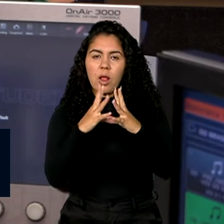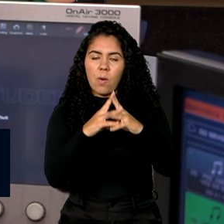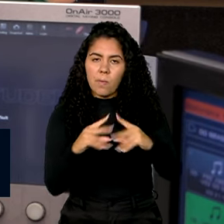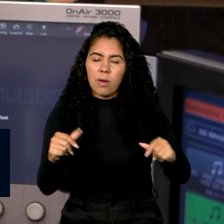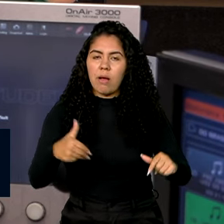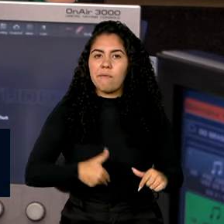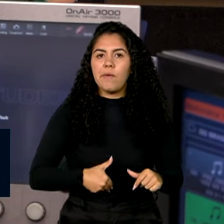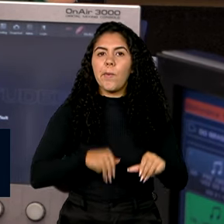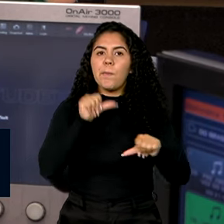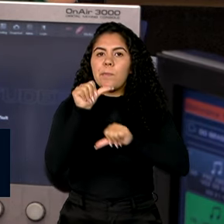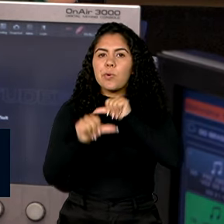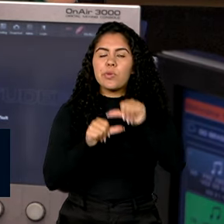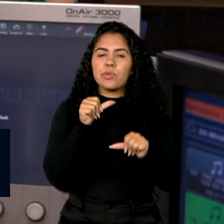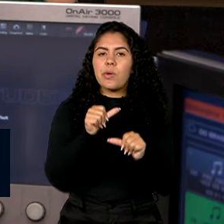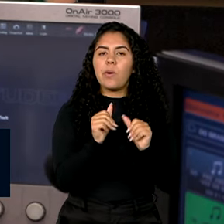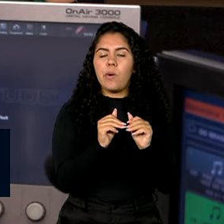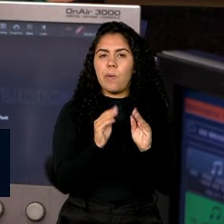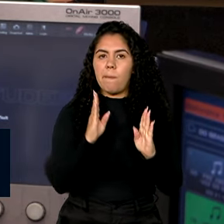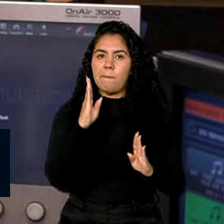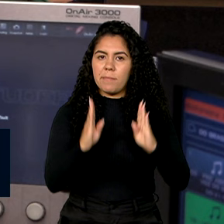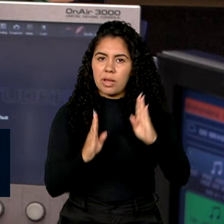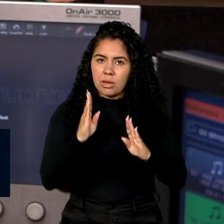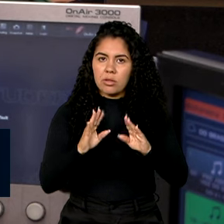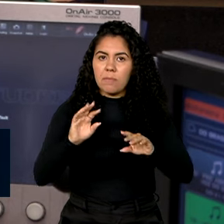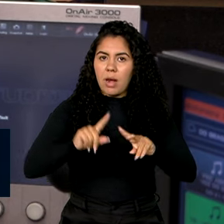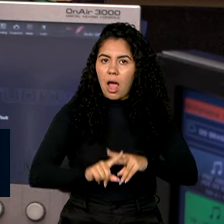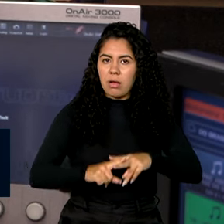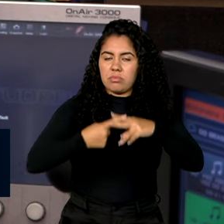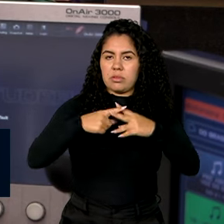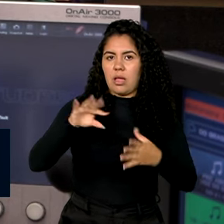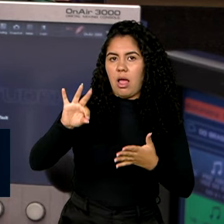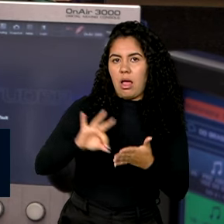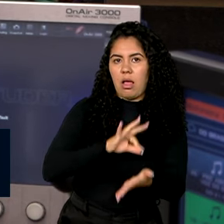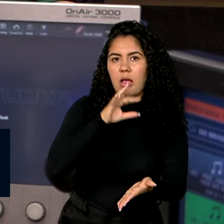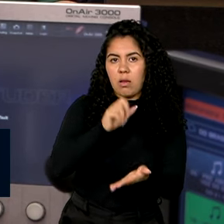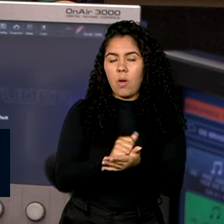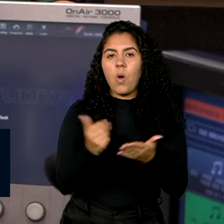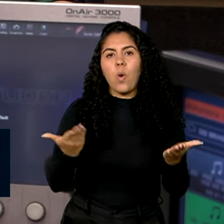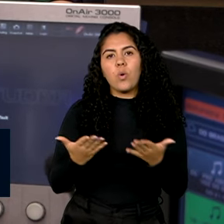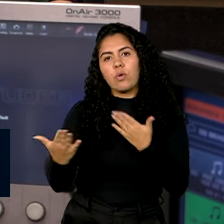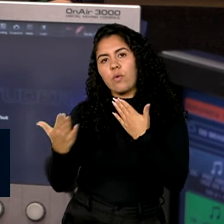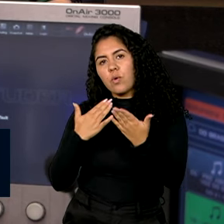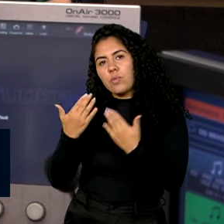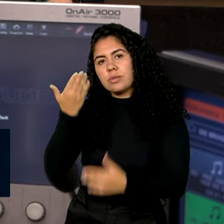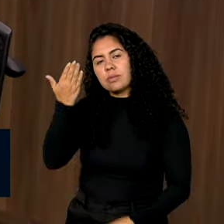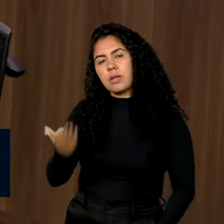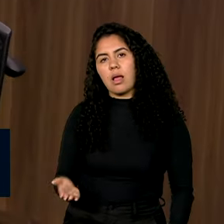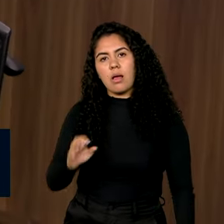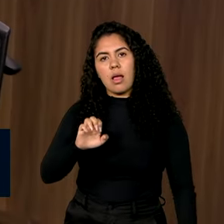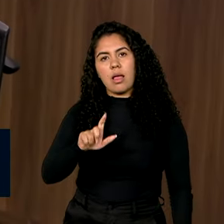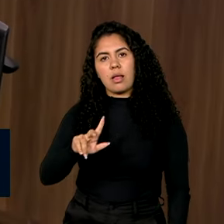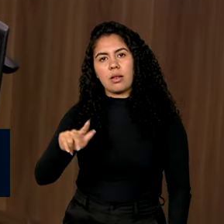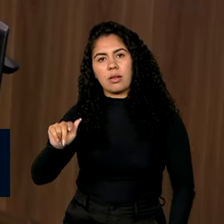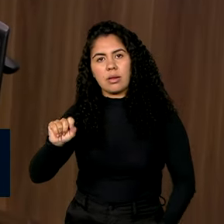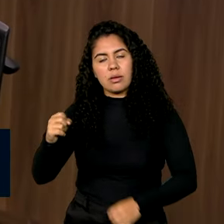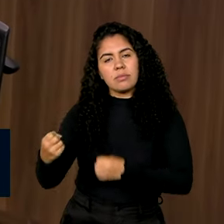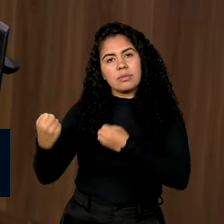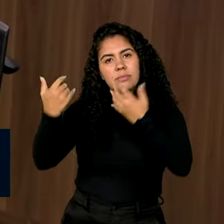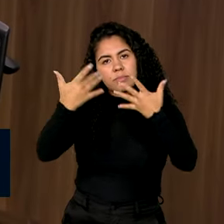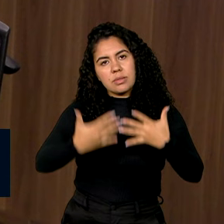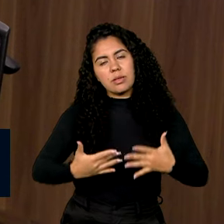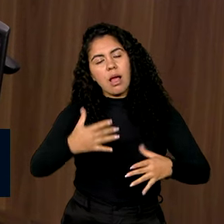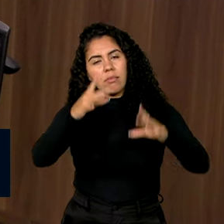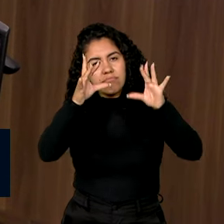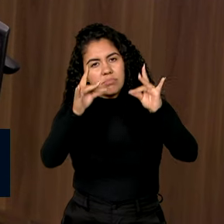atualização do cadastro de beneficiários Esse é o assunto que vamos conversar hoje com Elias Oliveira diretor do de proteção social